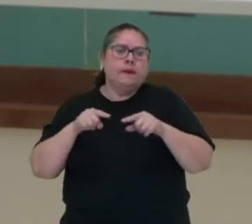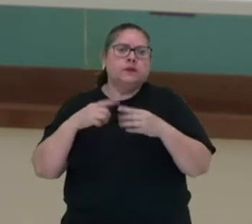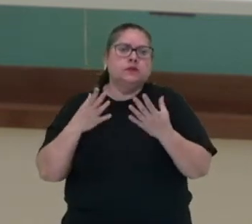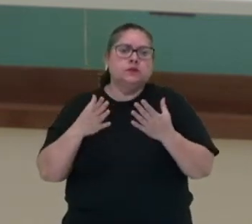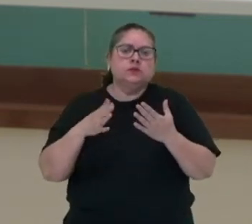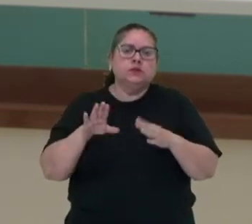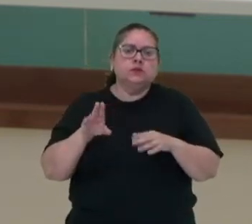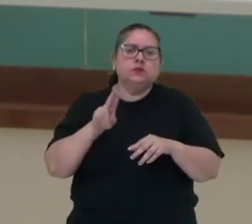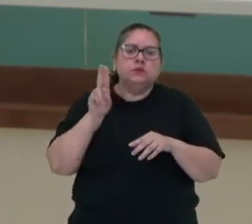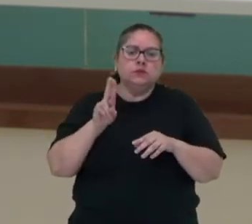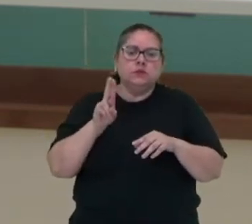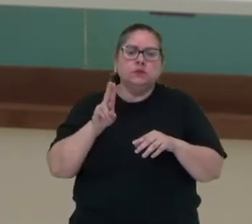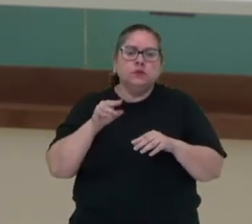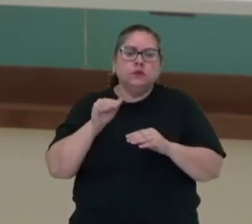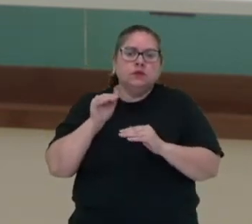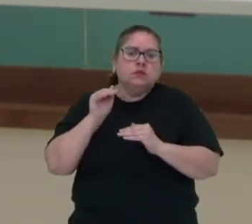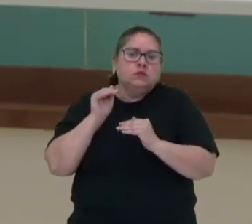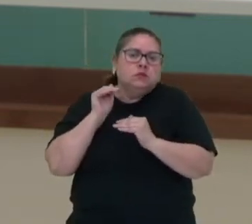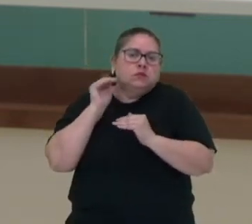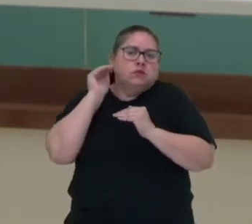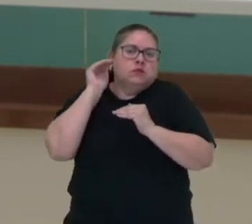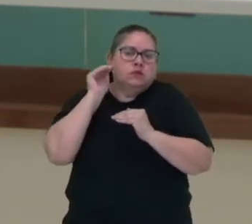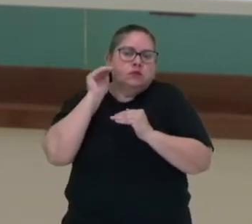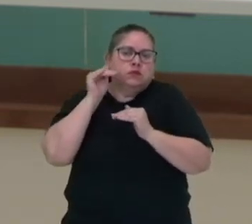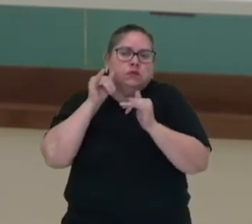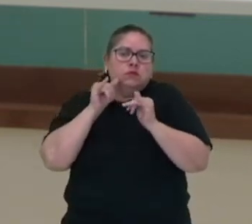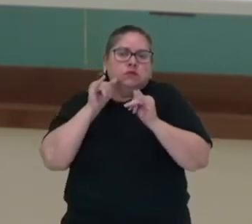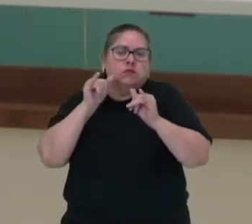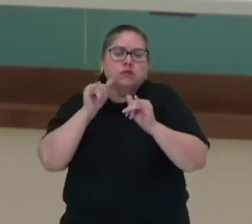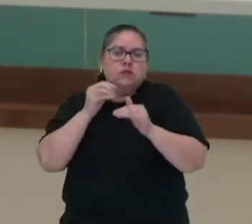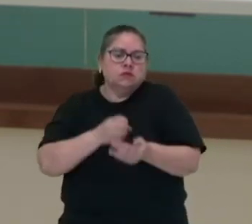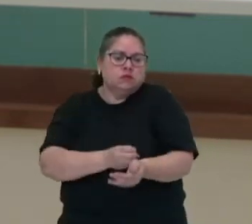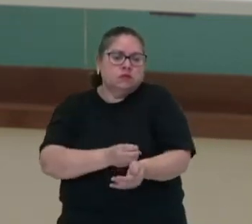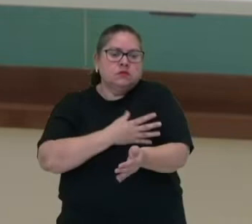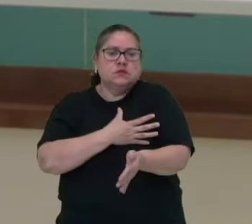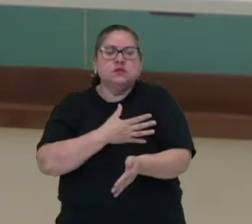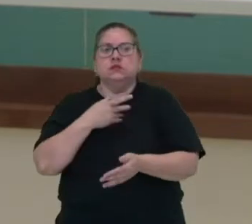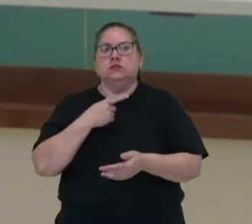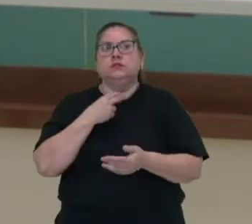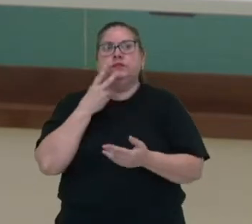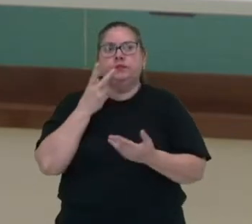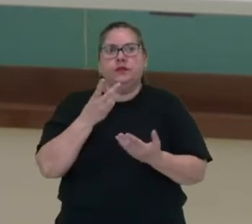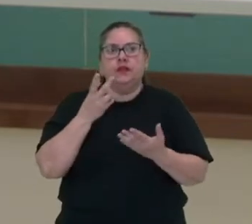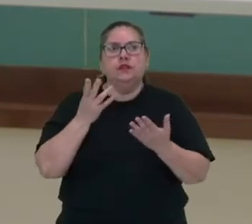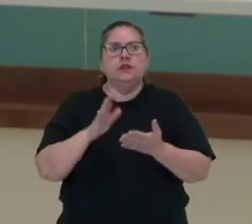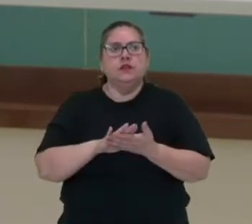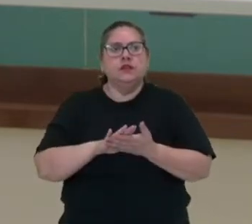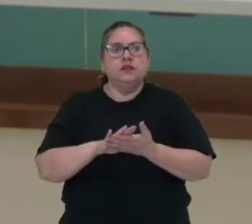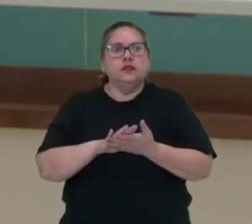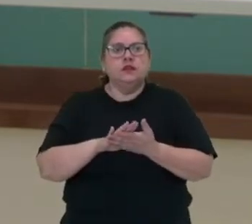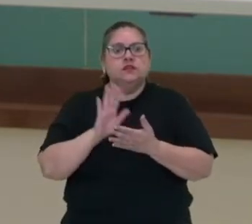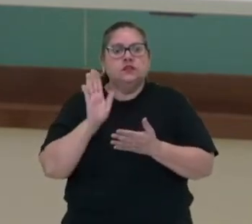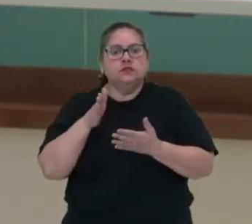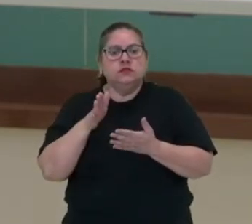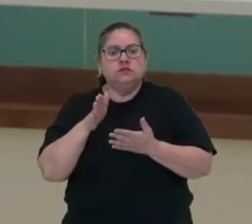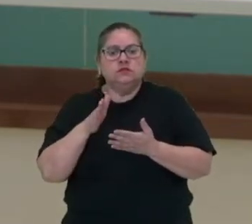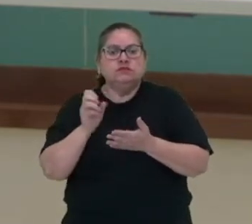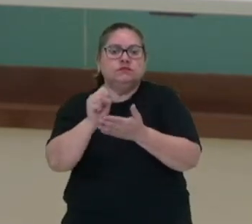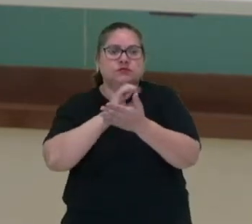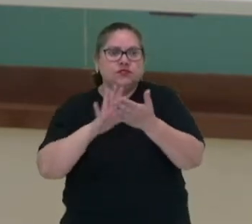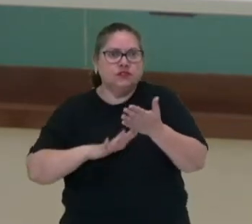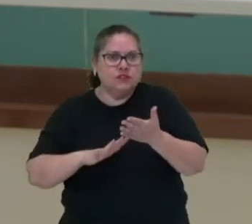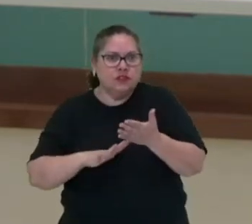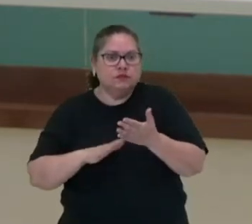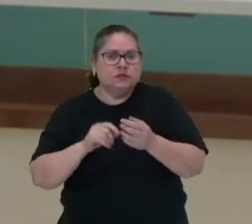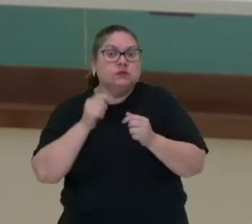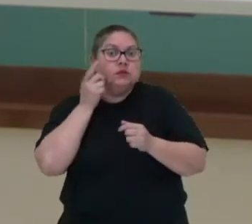a gente usa um pouquinho mais de volume, a gente transmite emoção nessa fala, certo? E já vamos de atividade, ver se